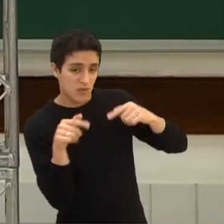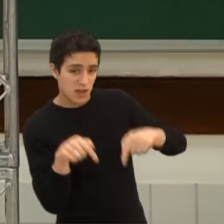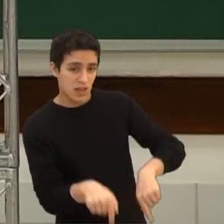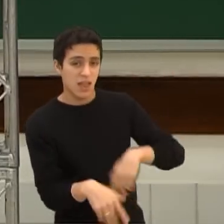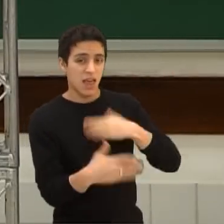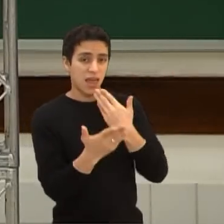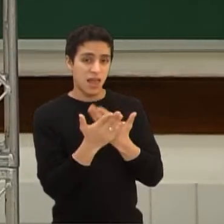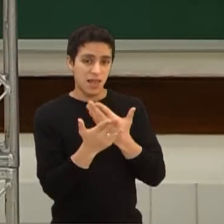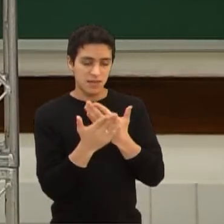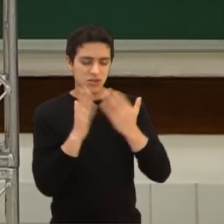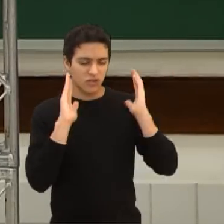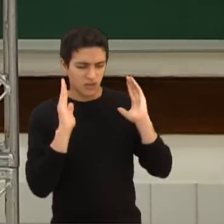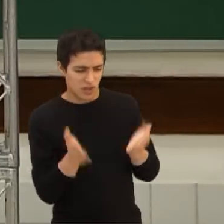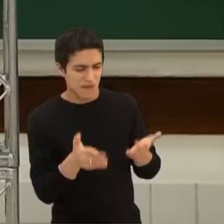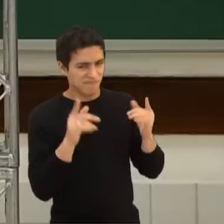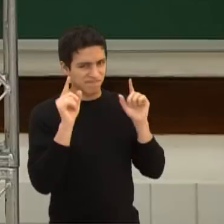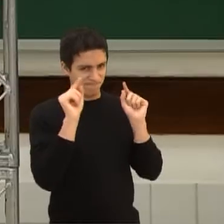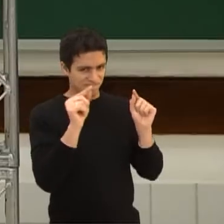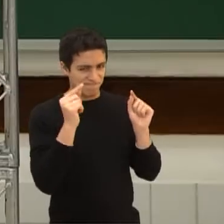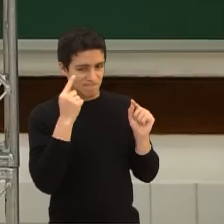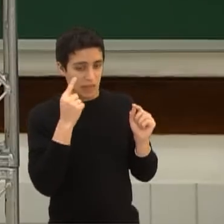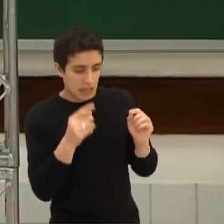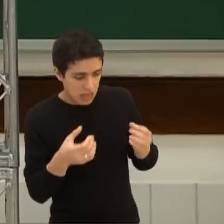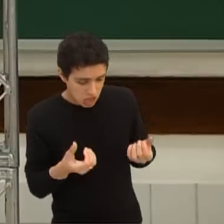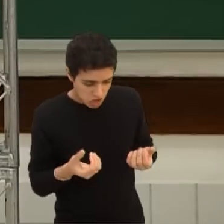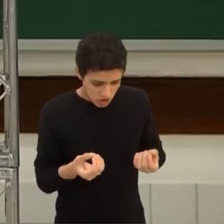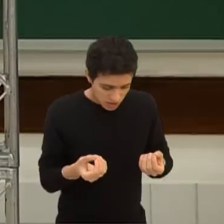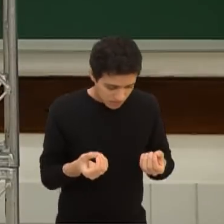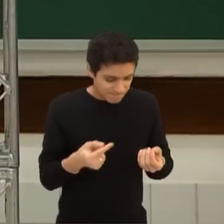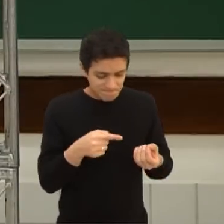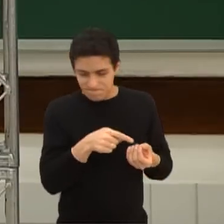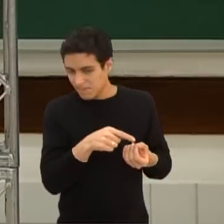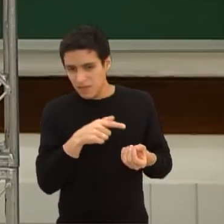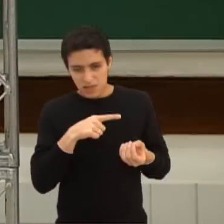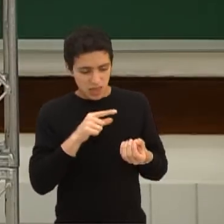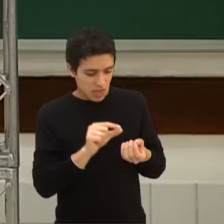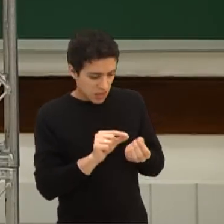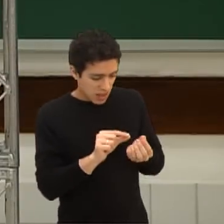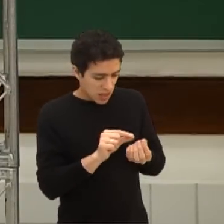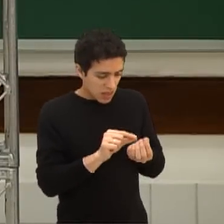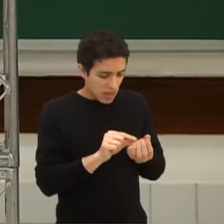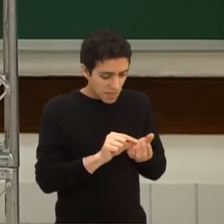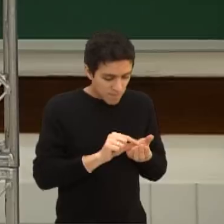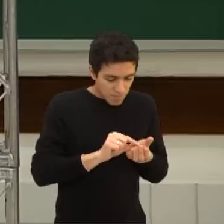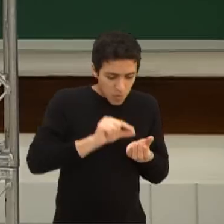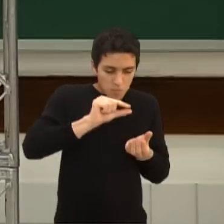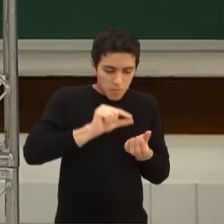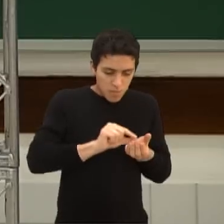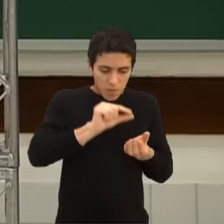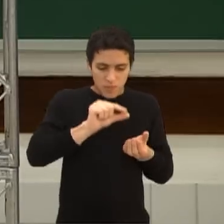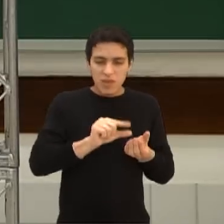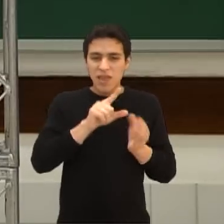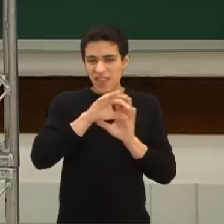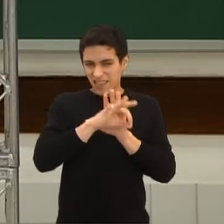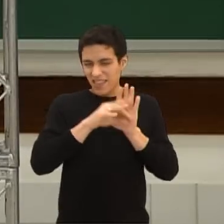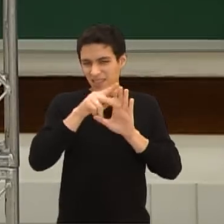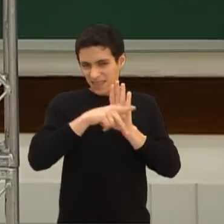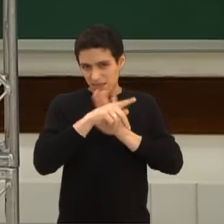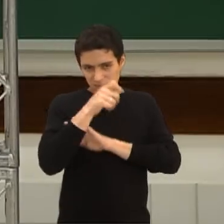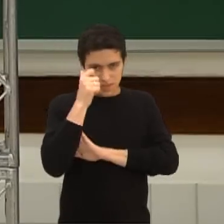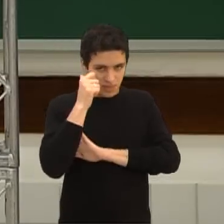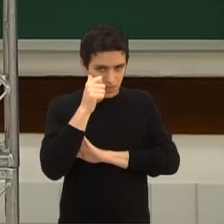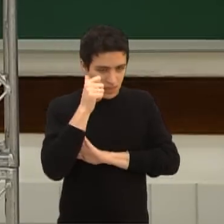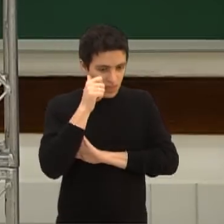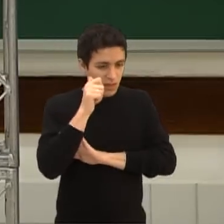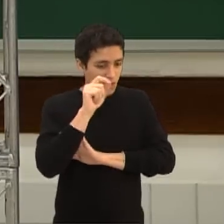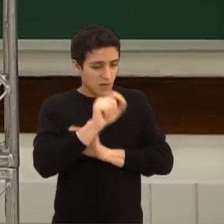aí. Nós vimos, então, que lá nos ovários acontece a produção dos gametas, né, que são os ovócitos,